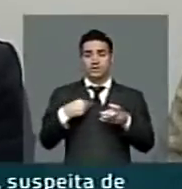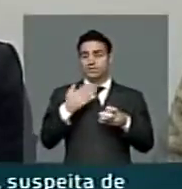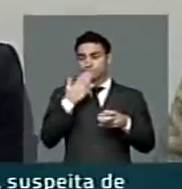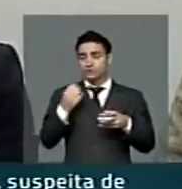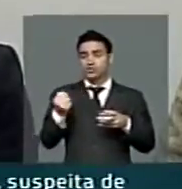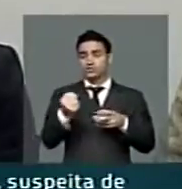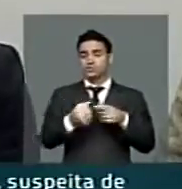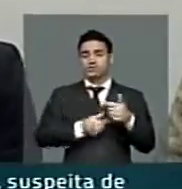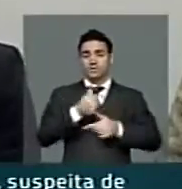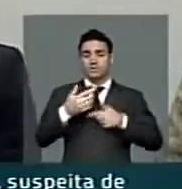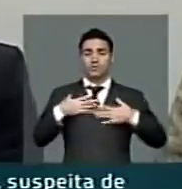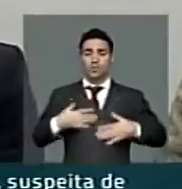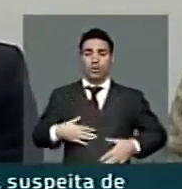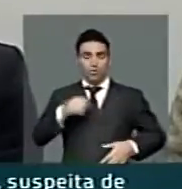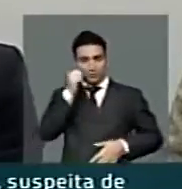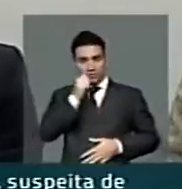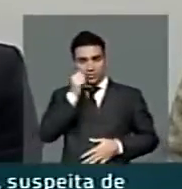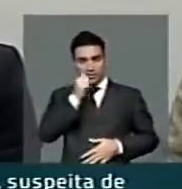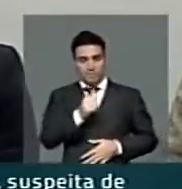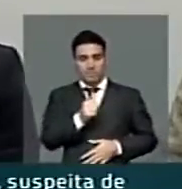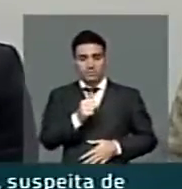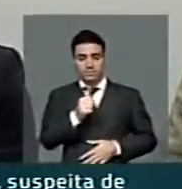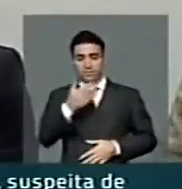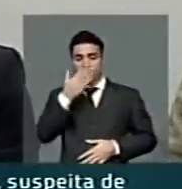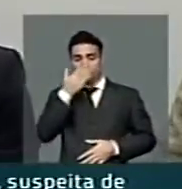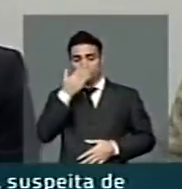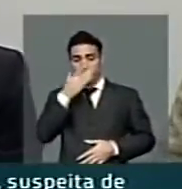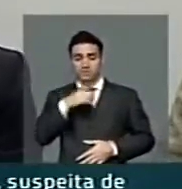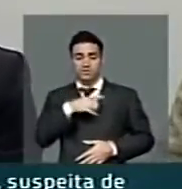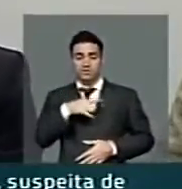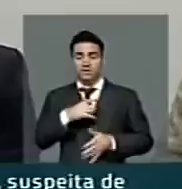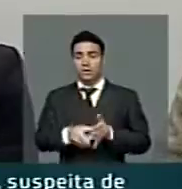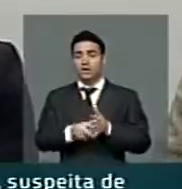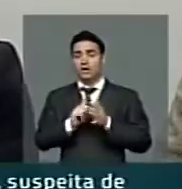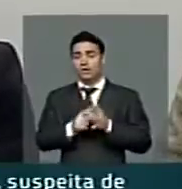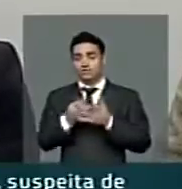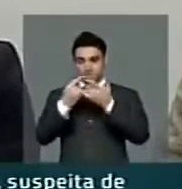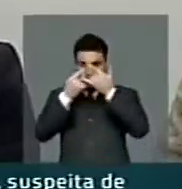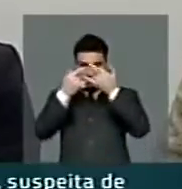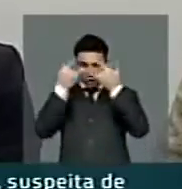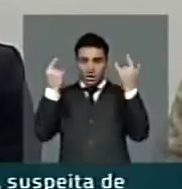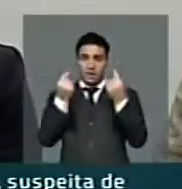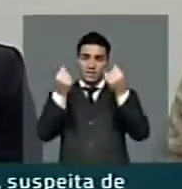do corpo da mulher. Ora, a prostituição existe antes do capitalismo se constituir